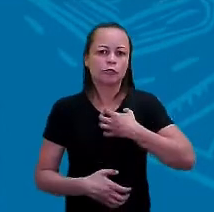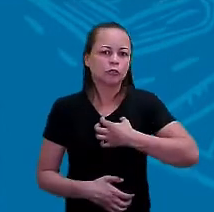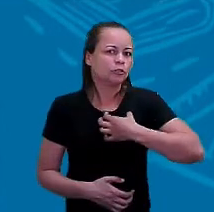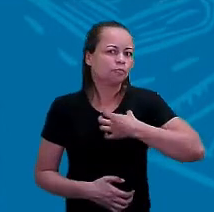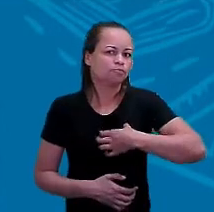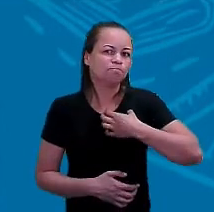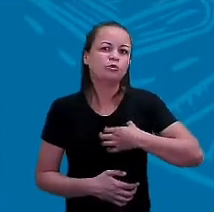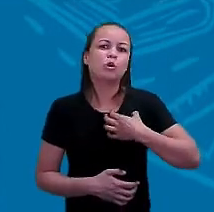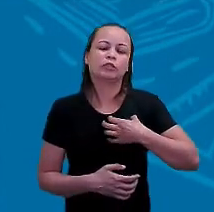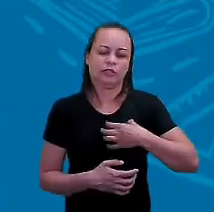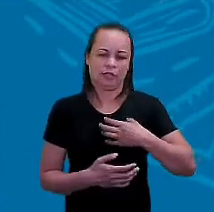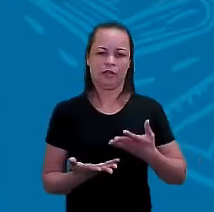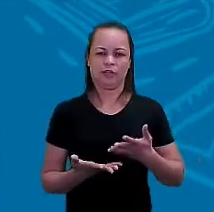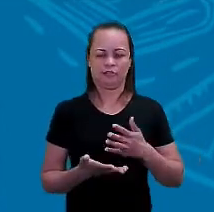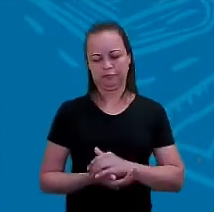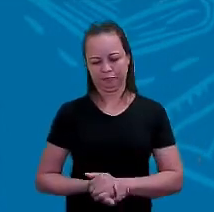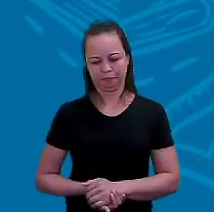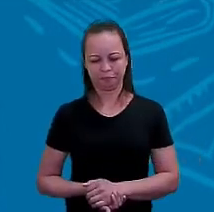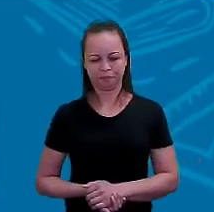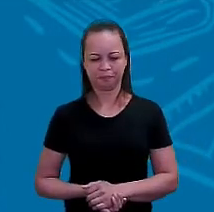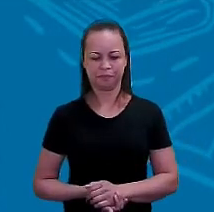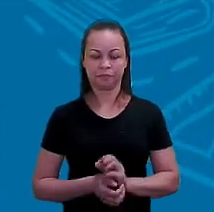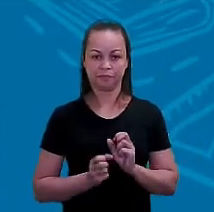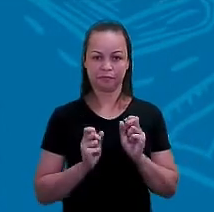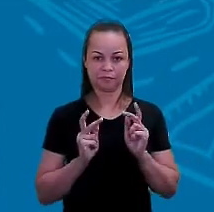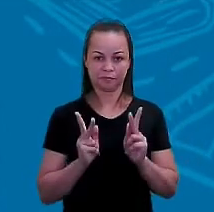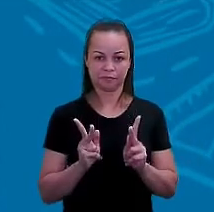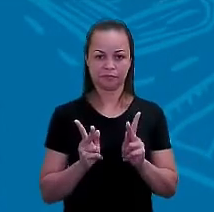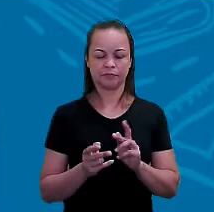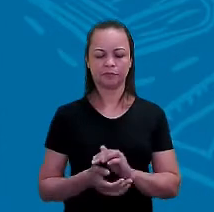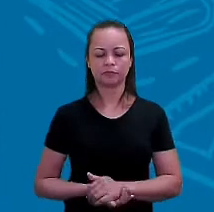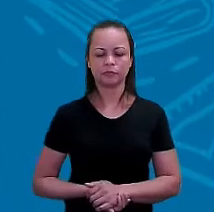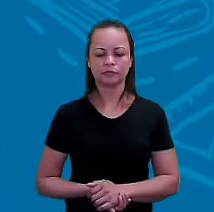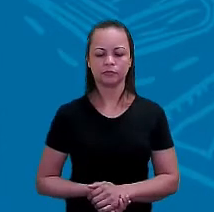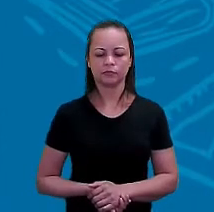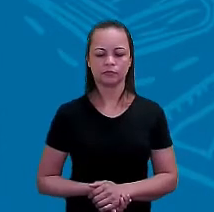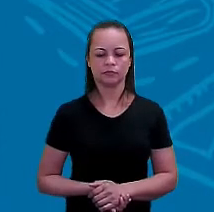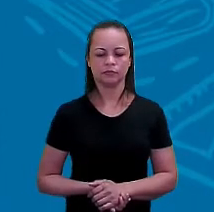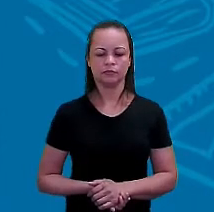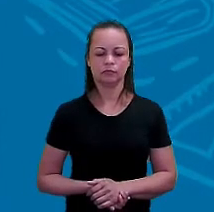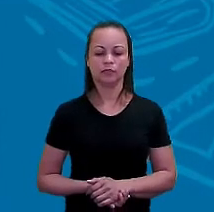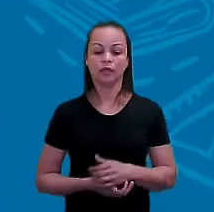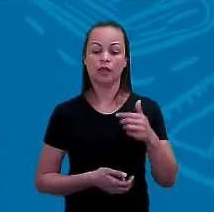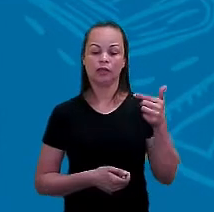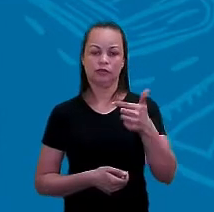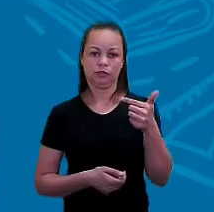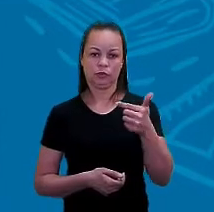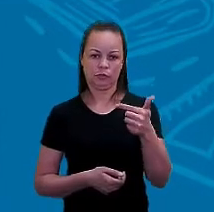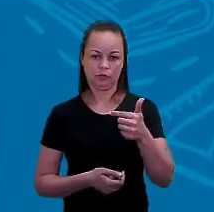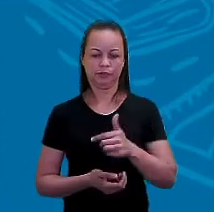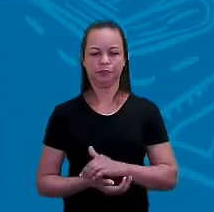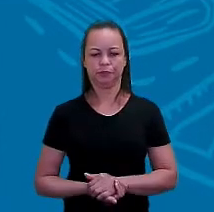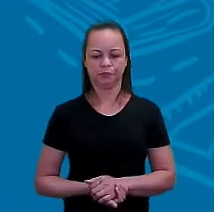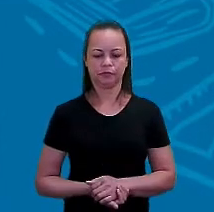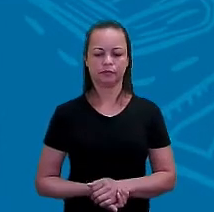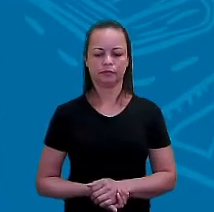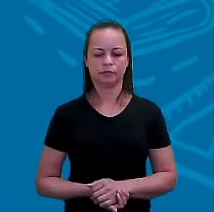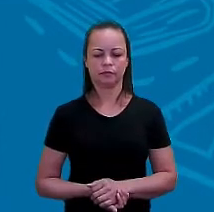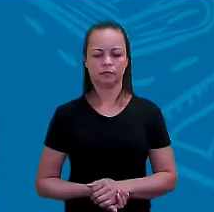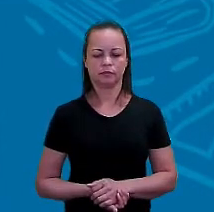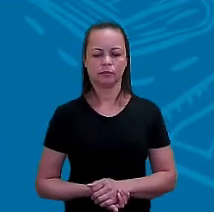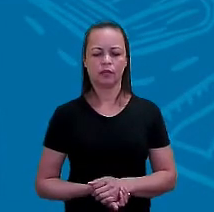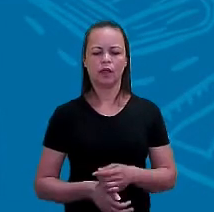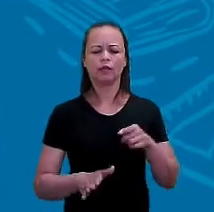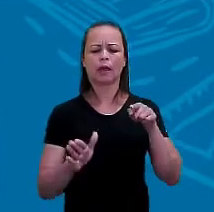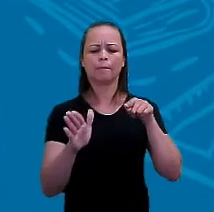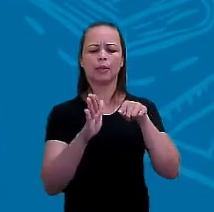né? Você está raivoso. Ok? Let's continue. The second one. A segunda tem assim. Em